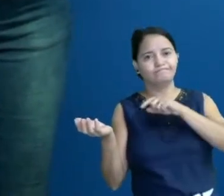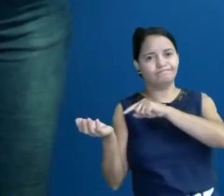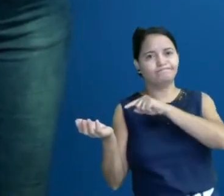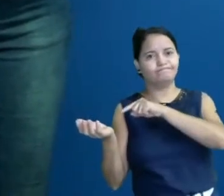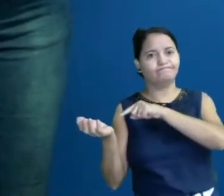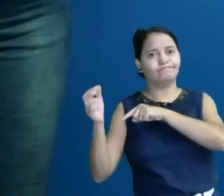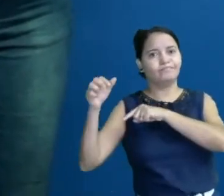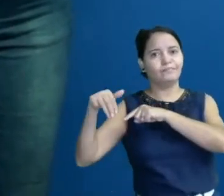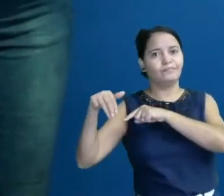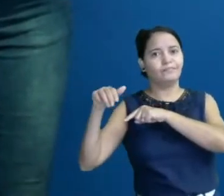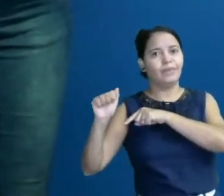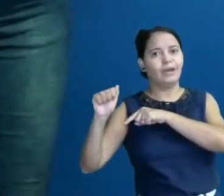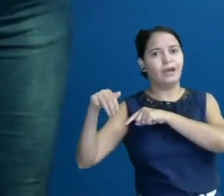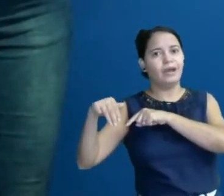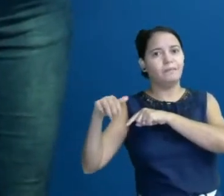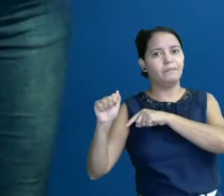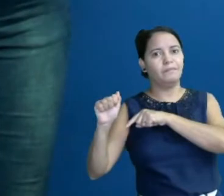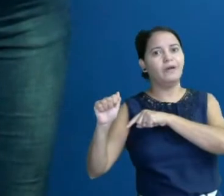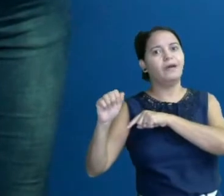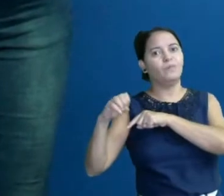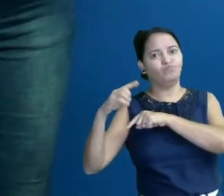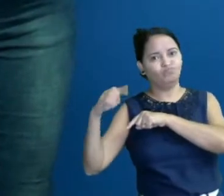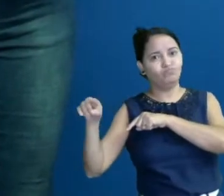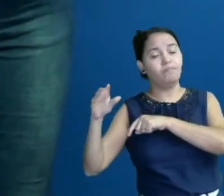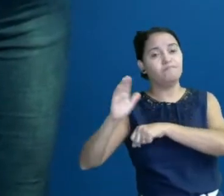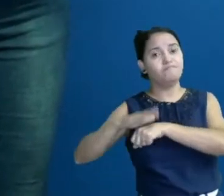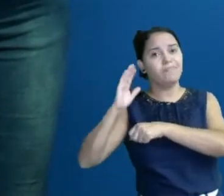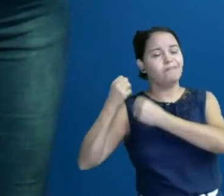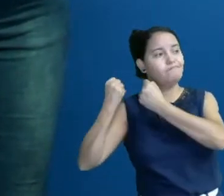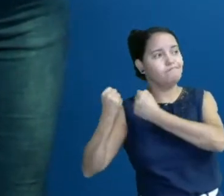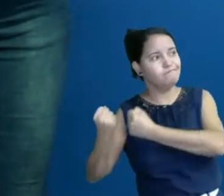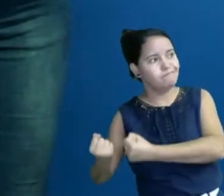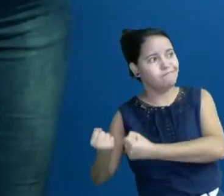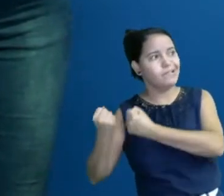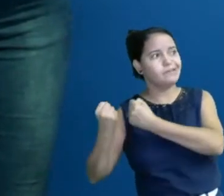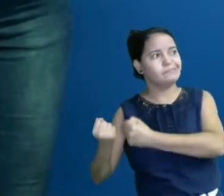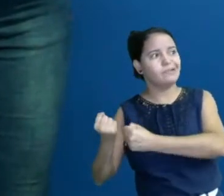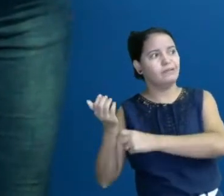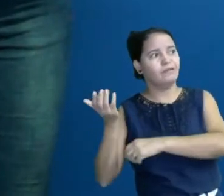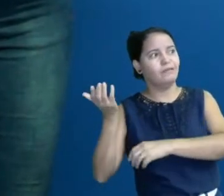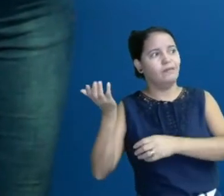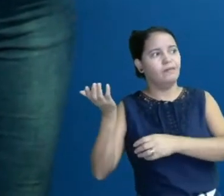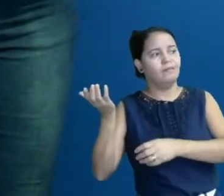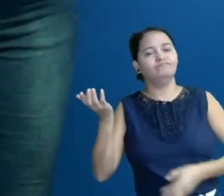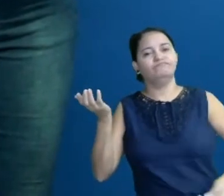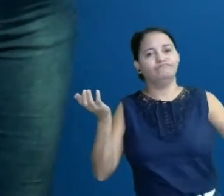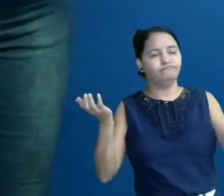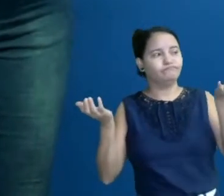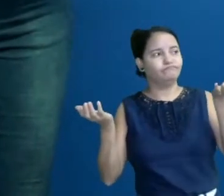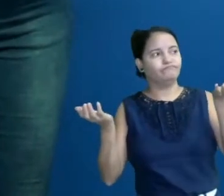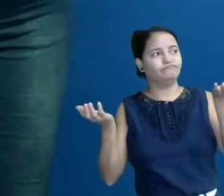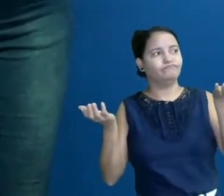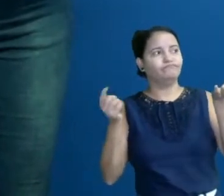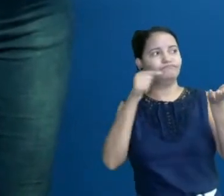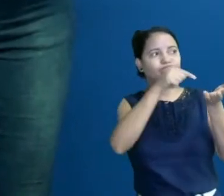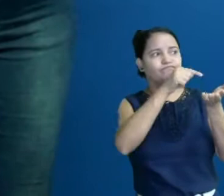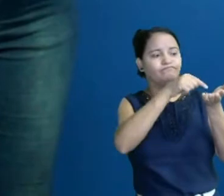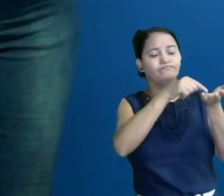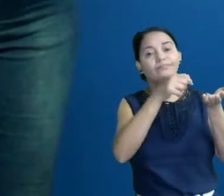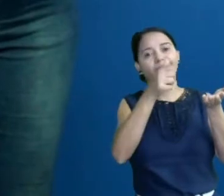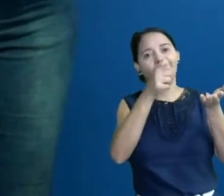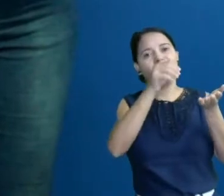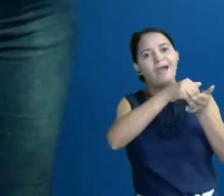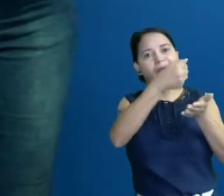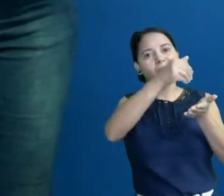dois abt E aí a gente percebe aí que uma das frutas tem o peso maior do que os